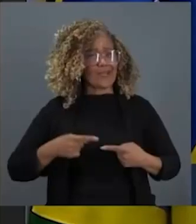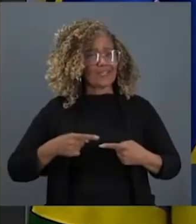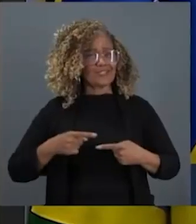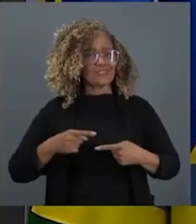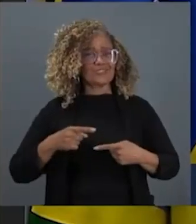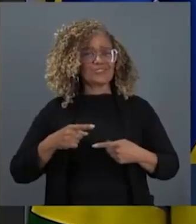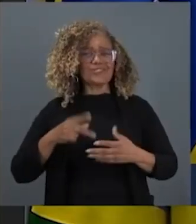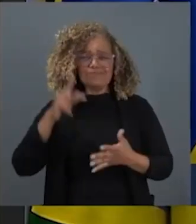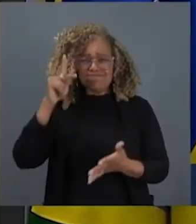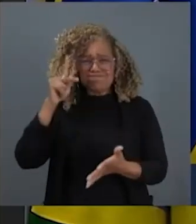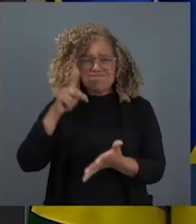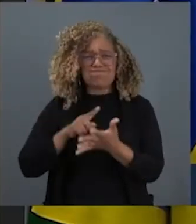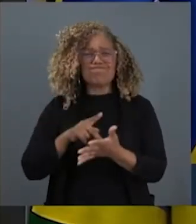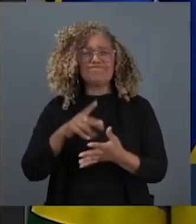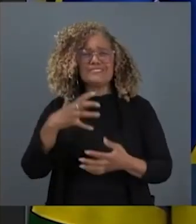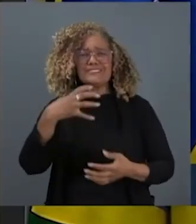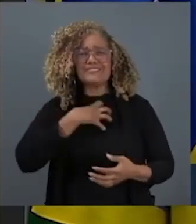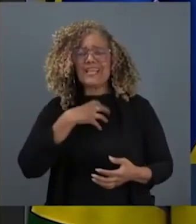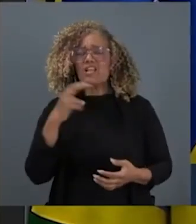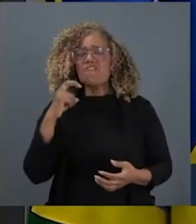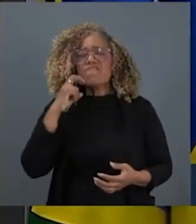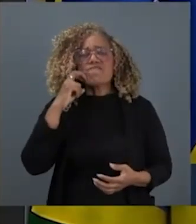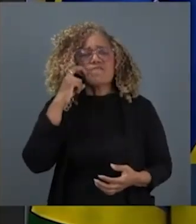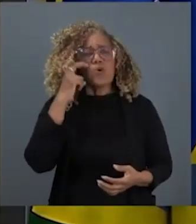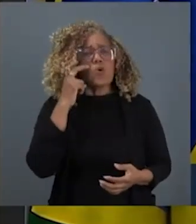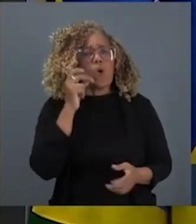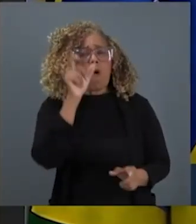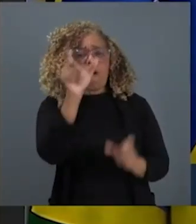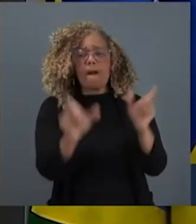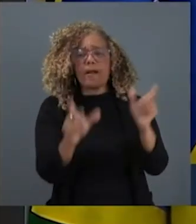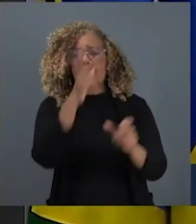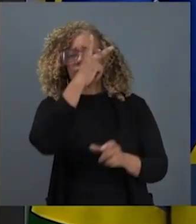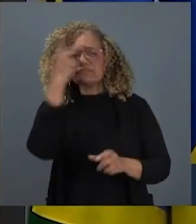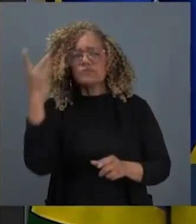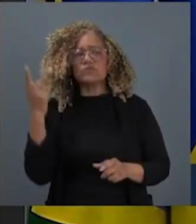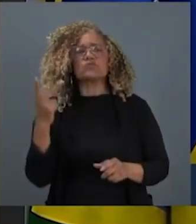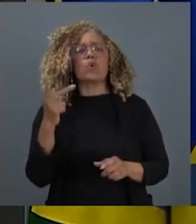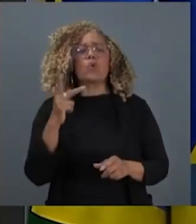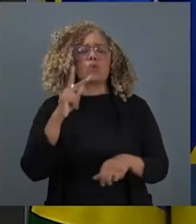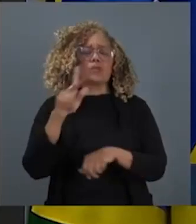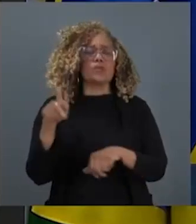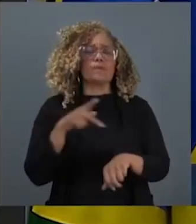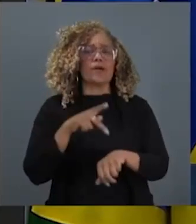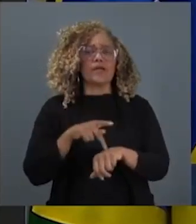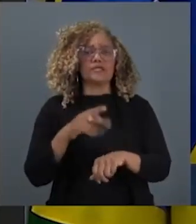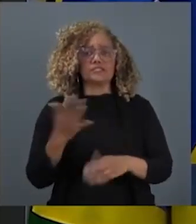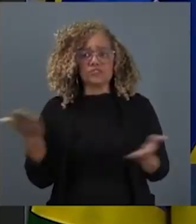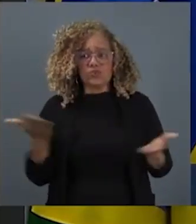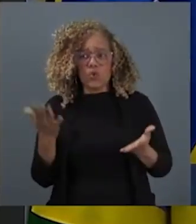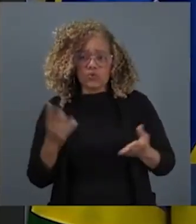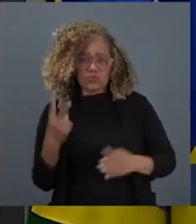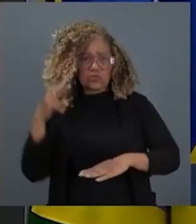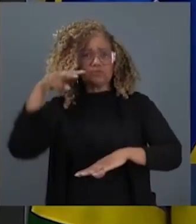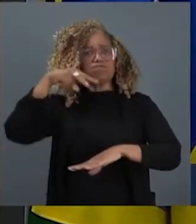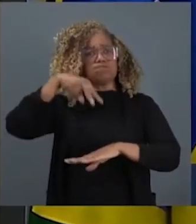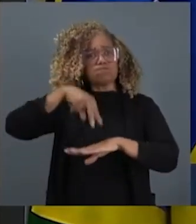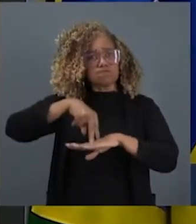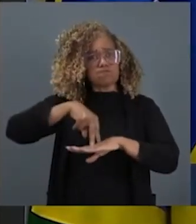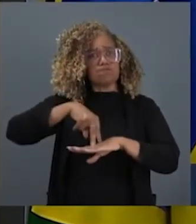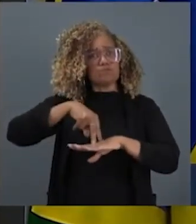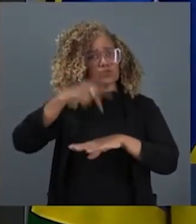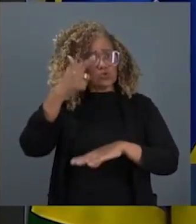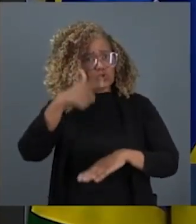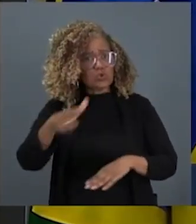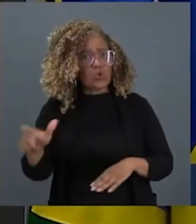conta e envergonha o cidadão de bem do nosso país eu subo à Tribuna mais uma vez